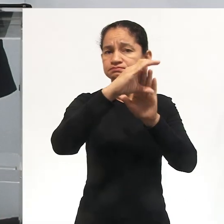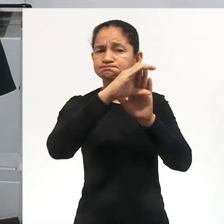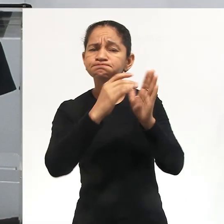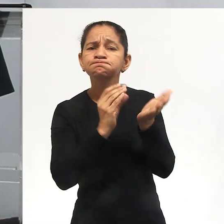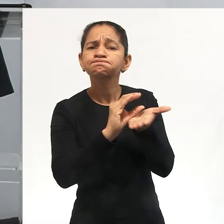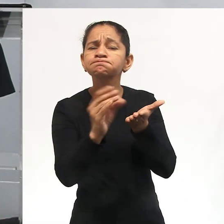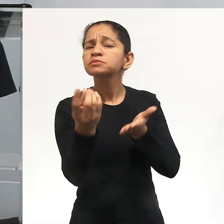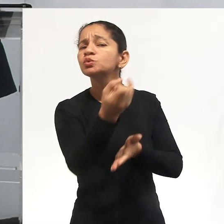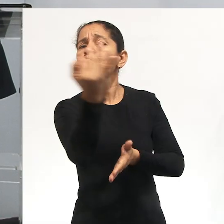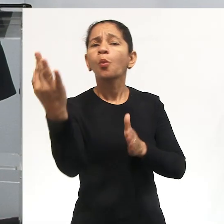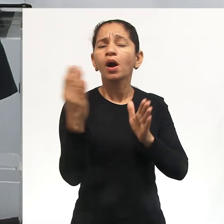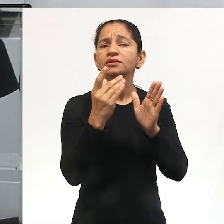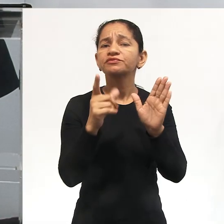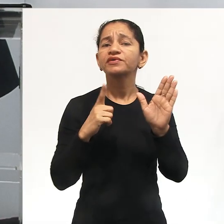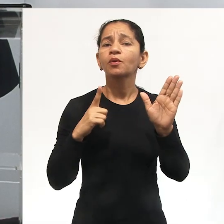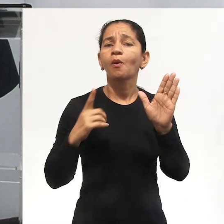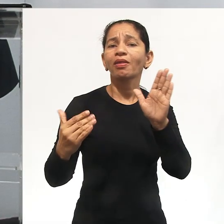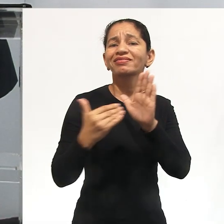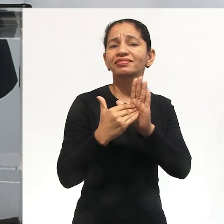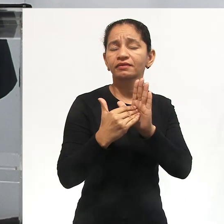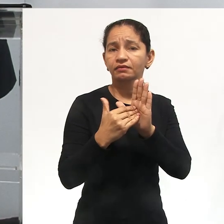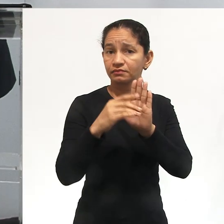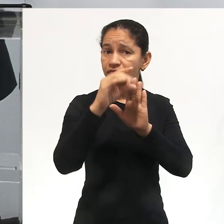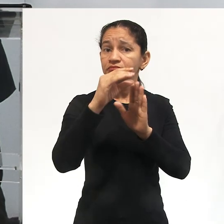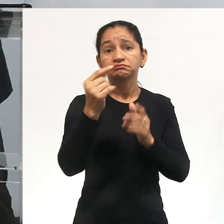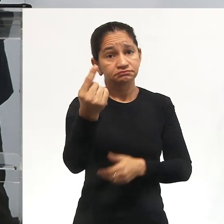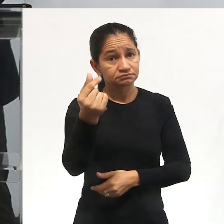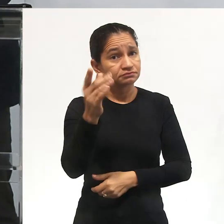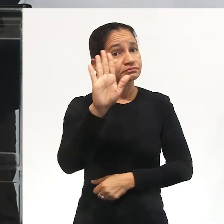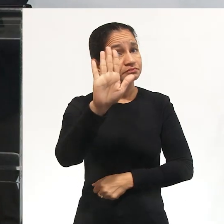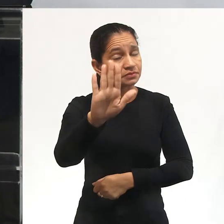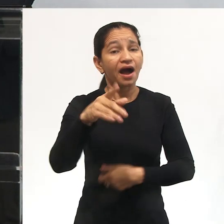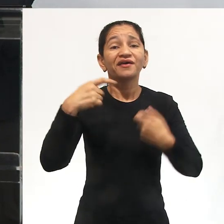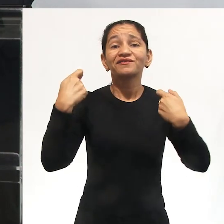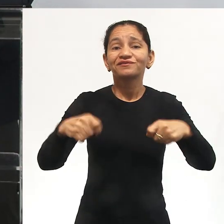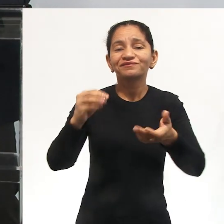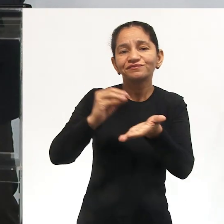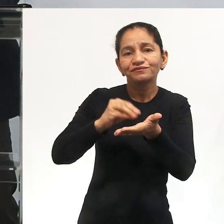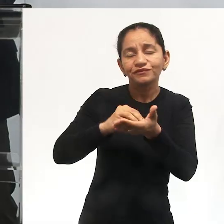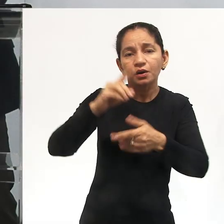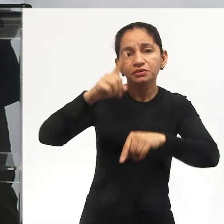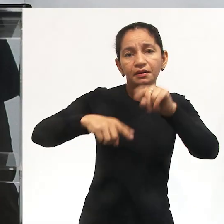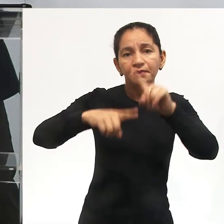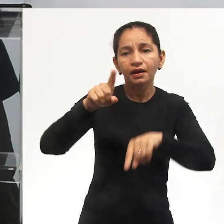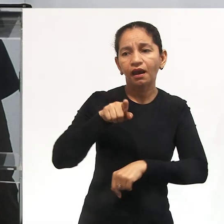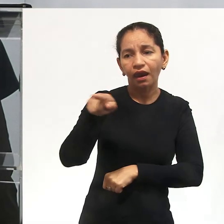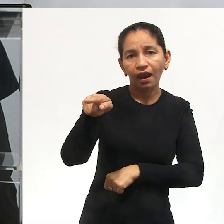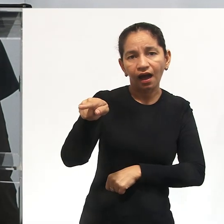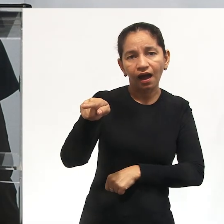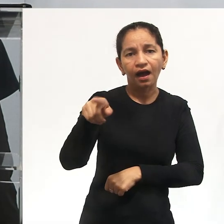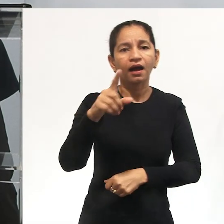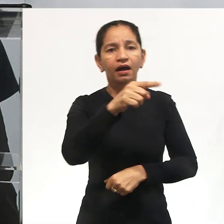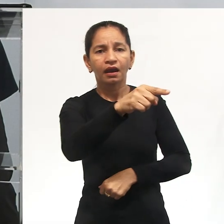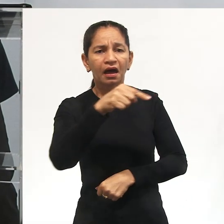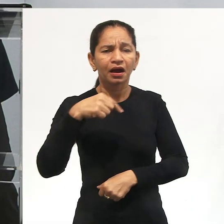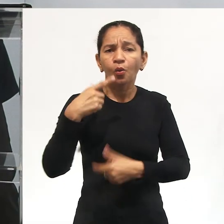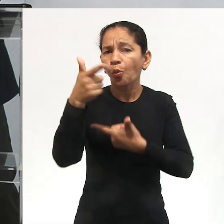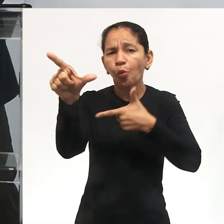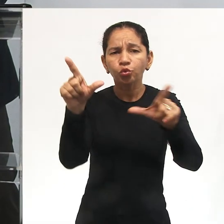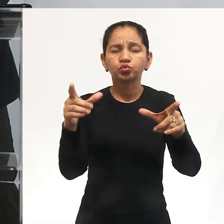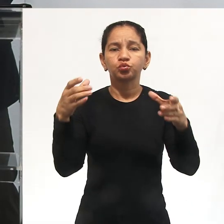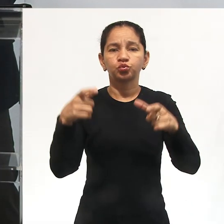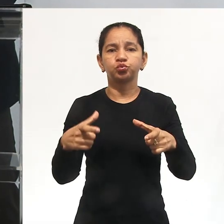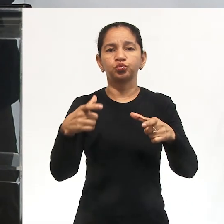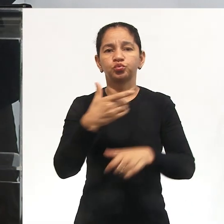saldo disponível na ata, ele poderia lhe apetecer, porque é a necessidade que deve ir atrás da solução, e não